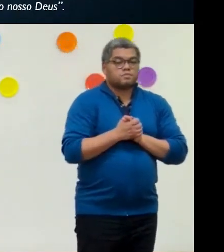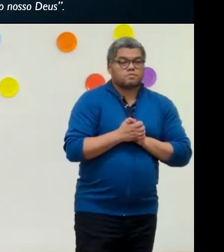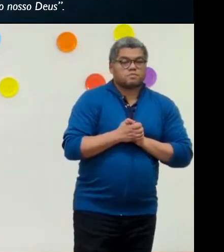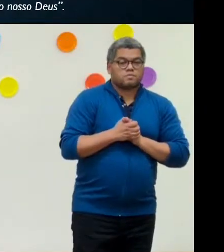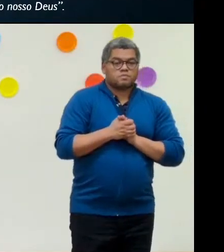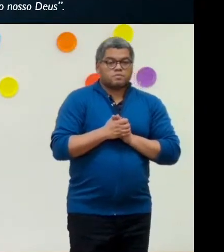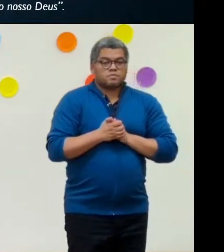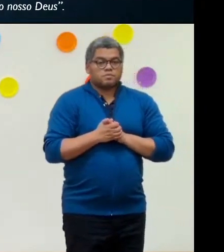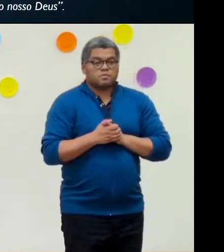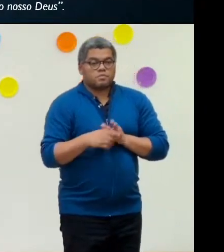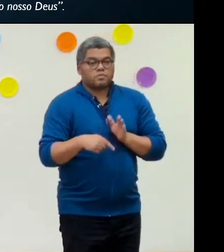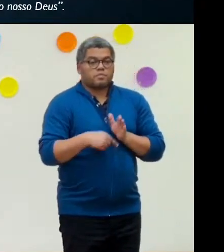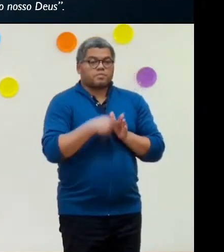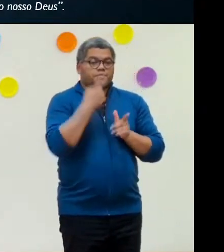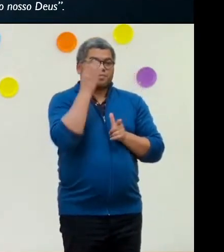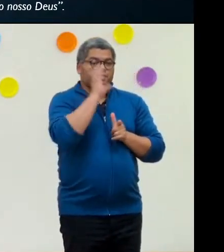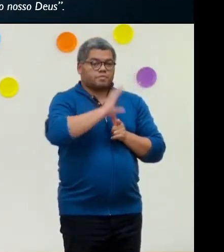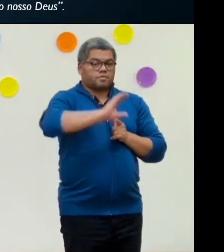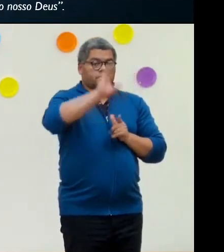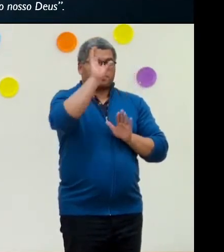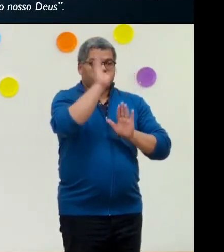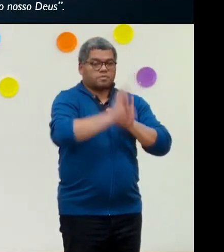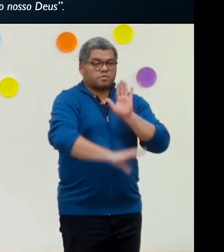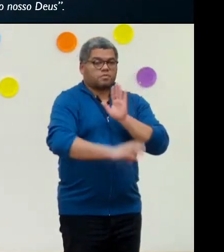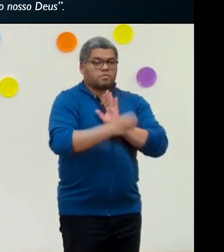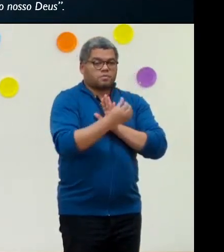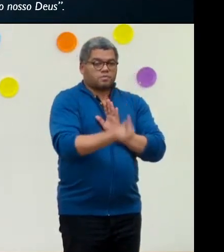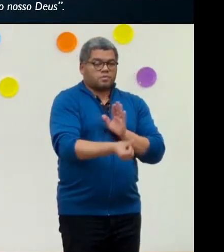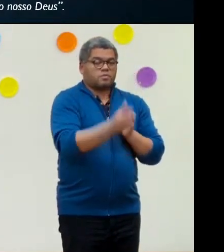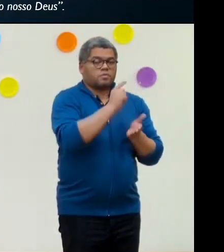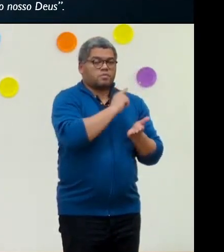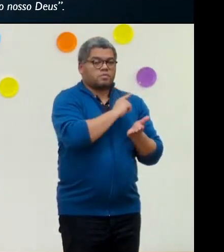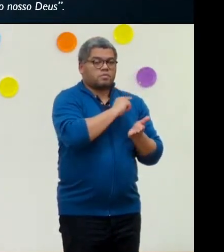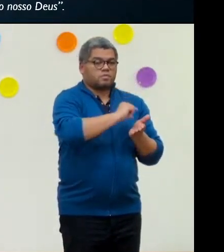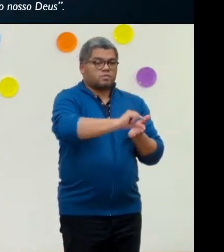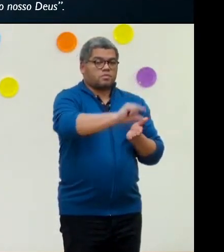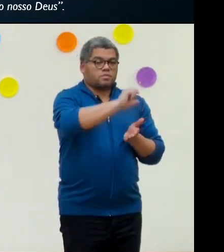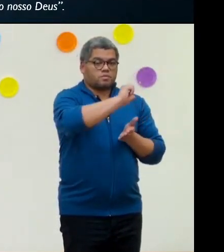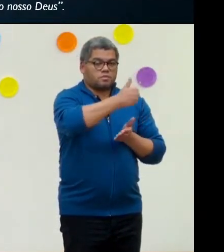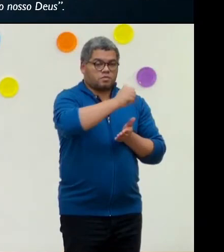texto. 1 aos Coríntios 6, 11.